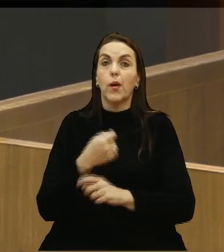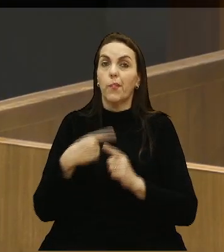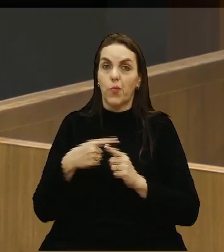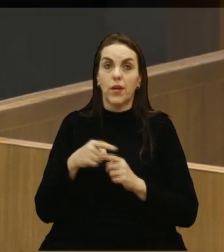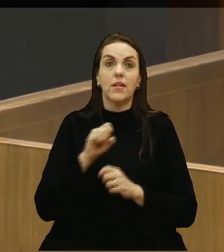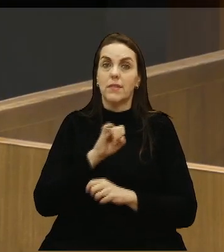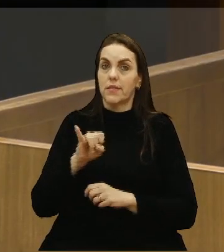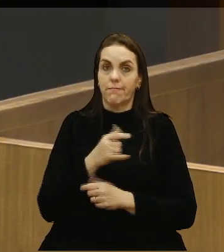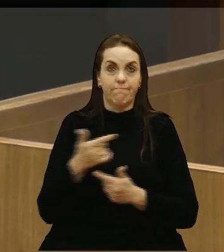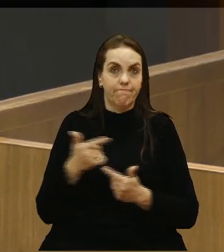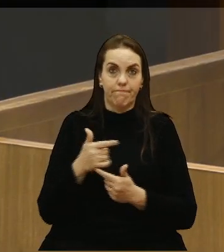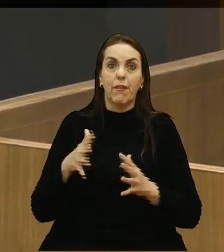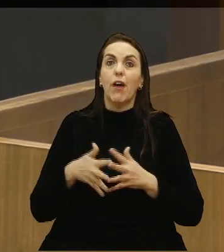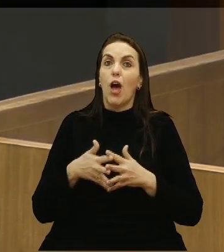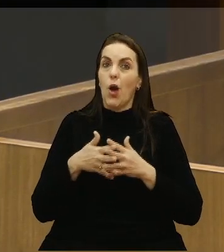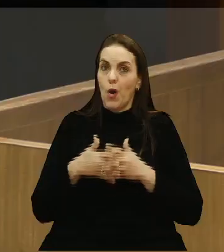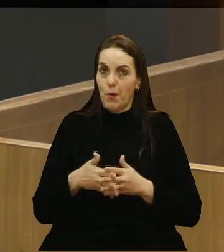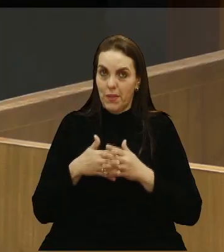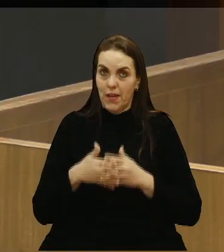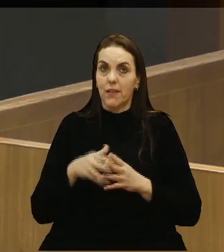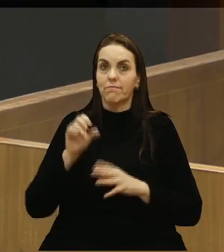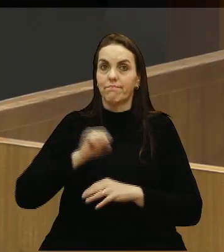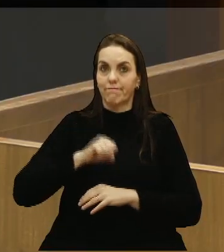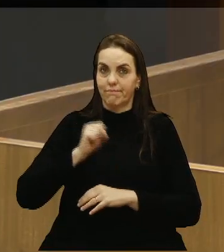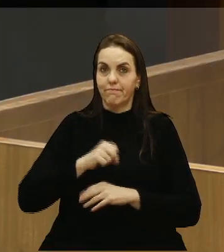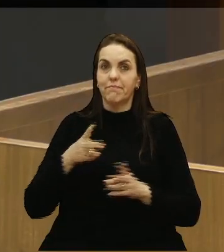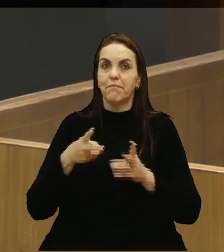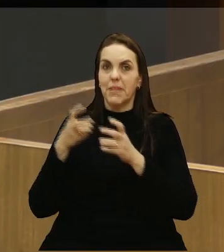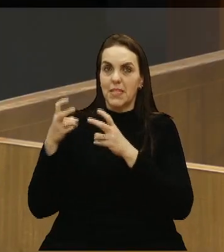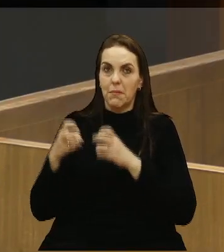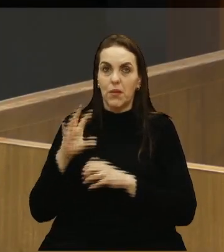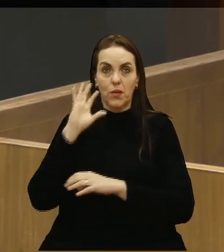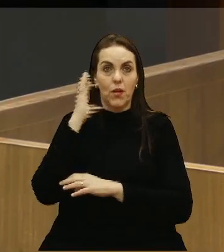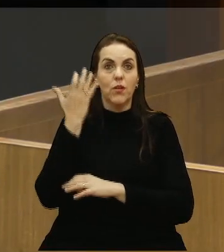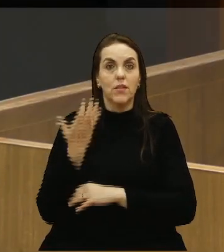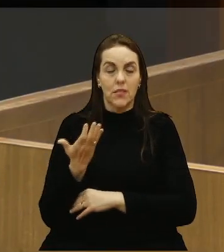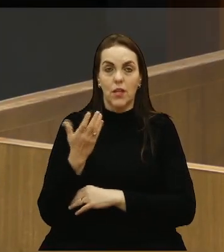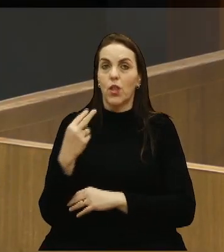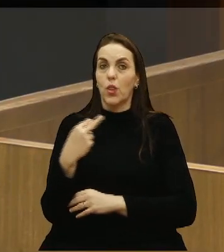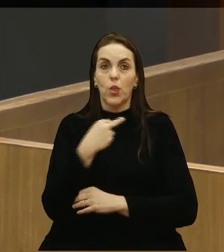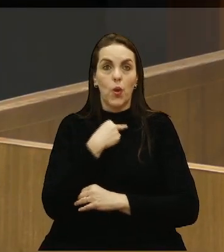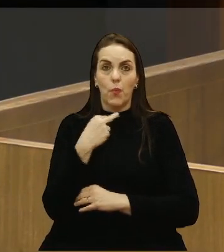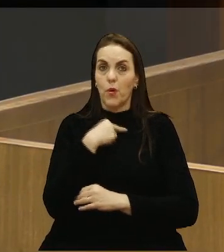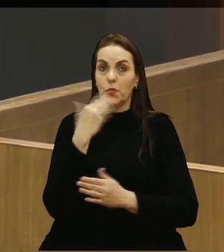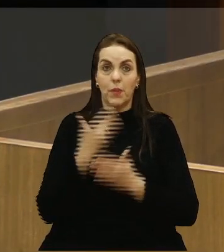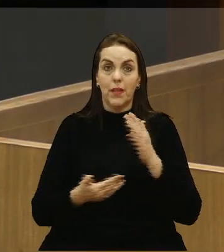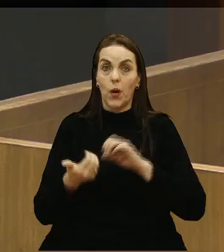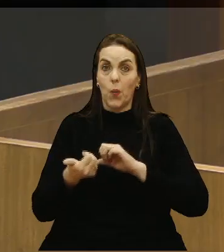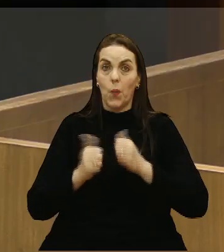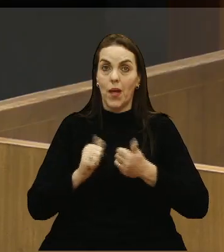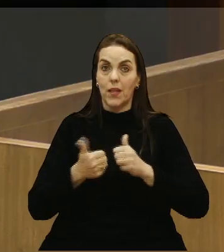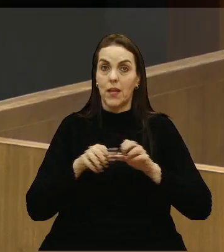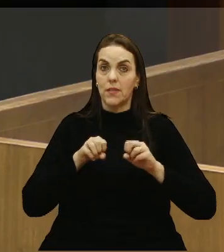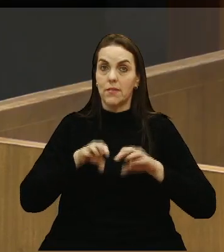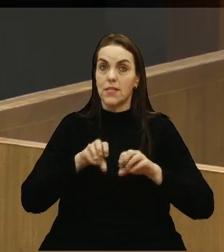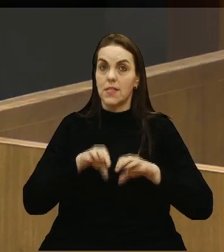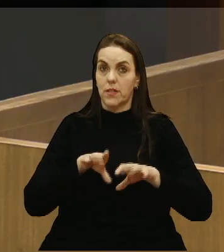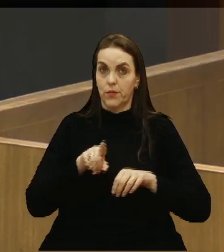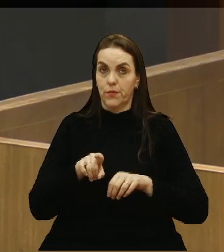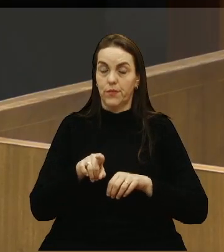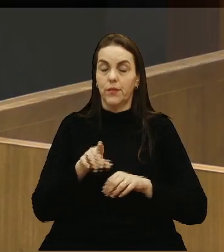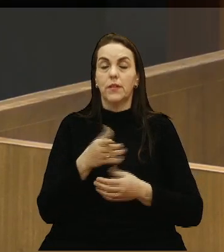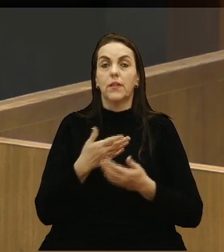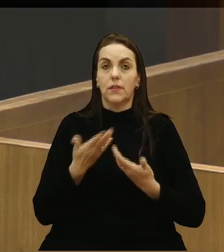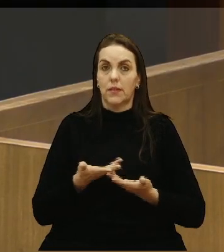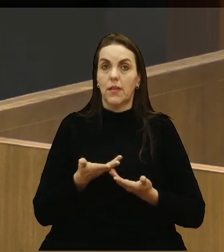senão vai ficar complicado. Nós estamos vendo aí o que está acontecendo e nós não podemos perder a qualidade do ensino que é emprestado ao